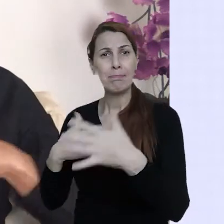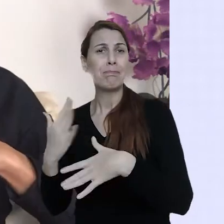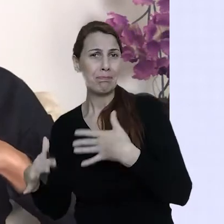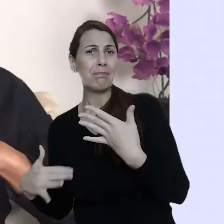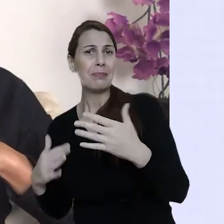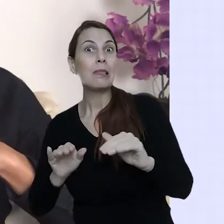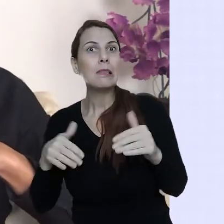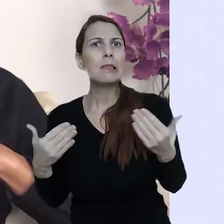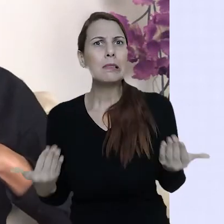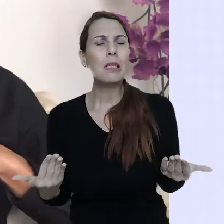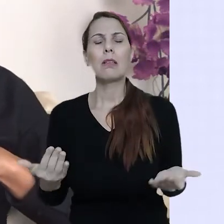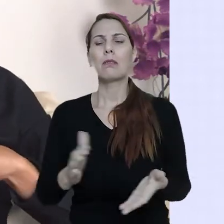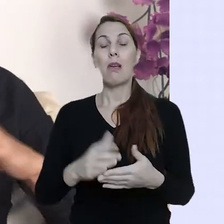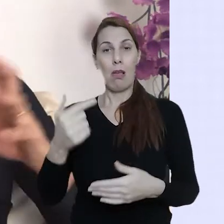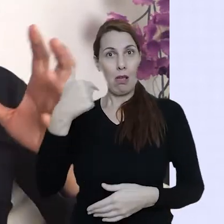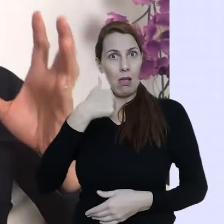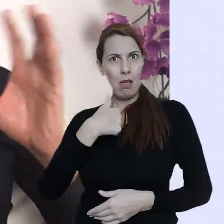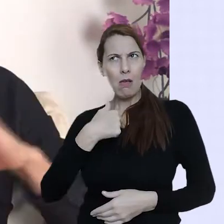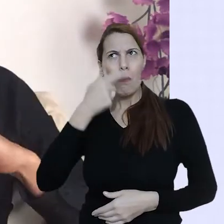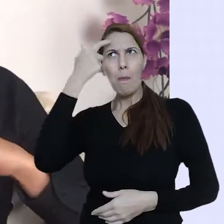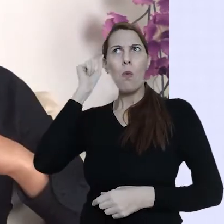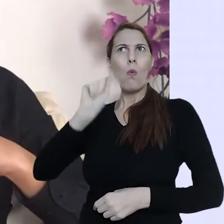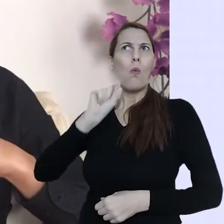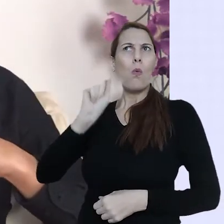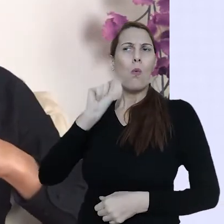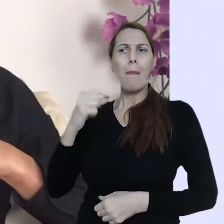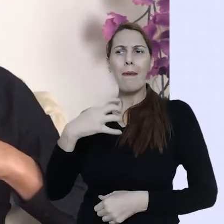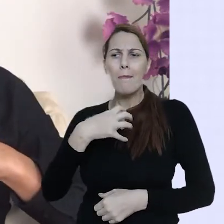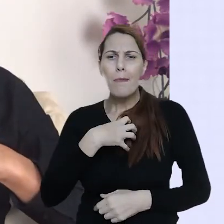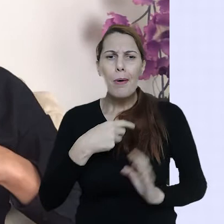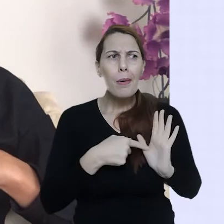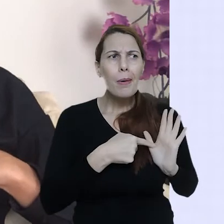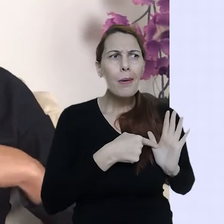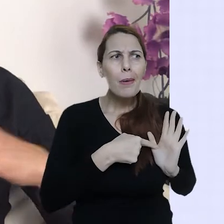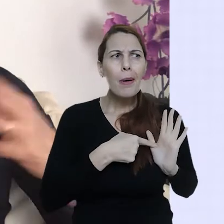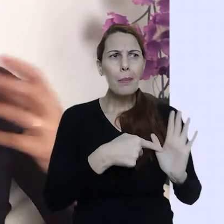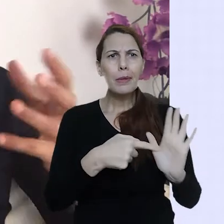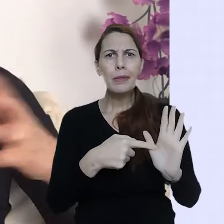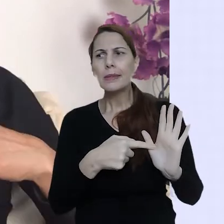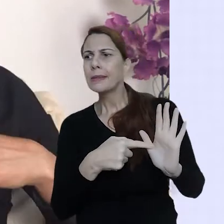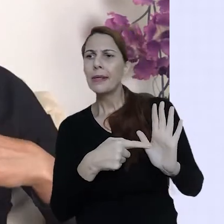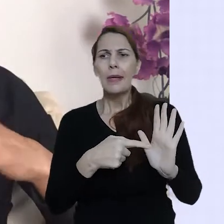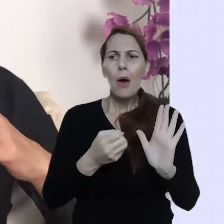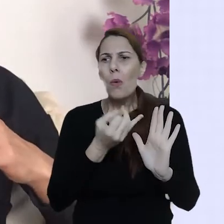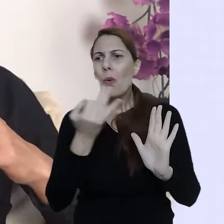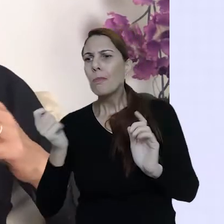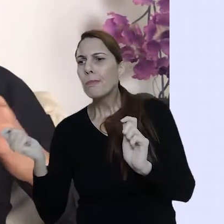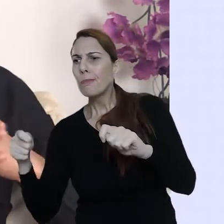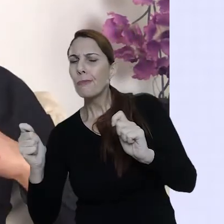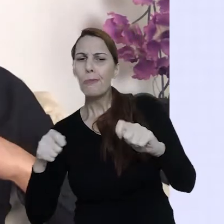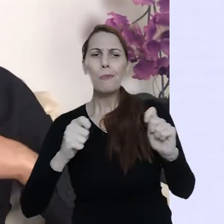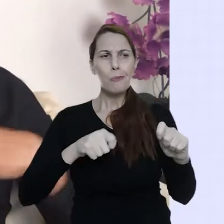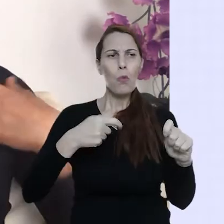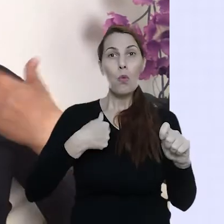bastante bagunçado. Então eu estava até pensando numa maneira de apresentar uma